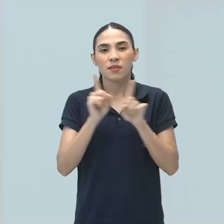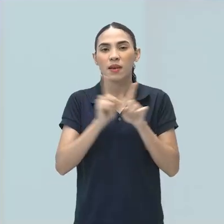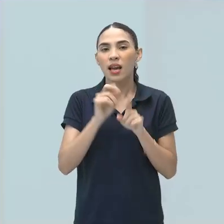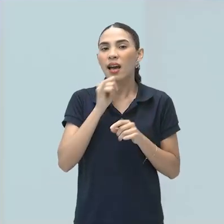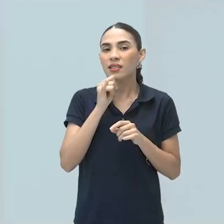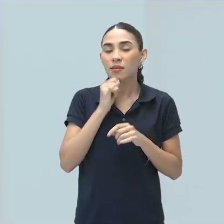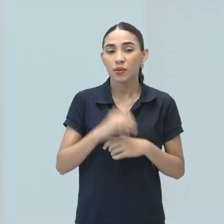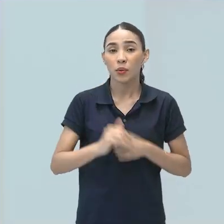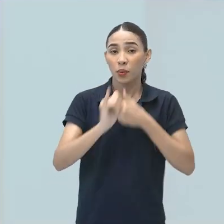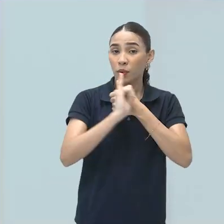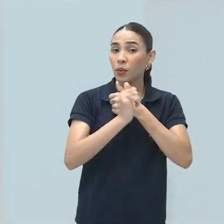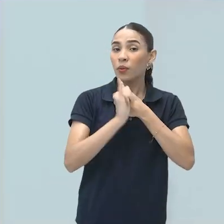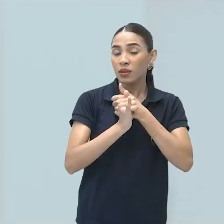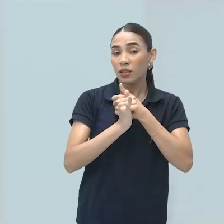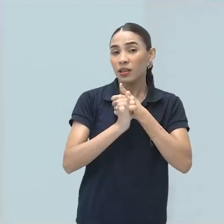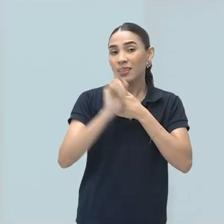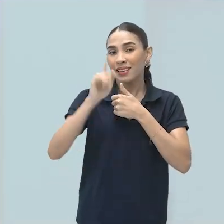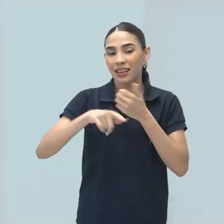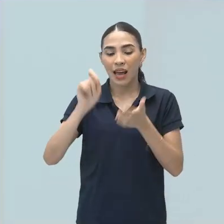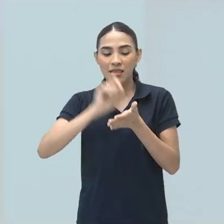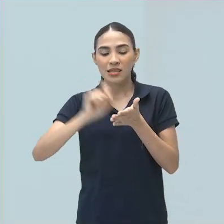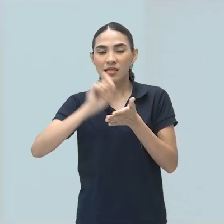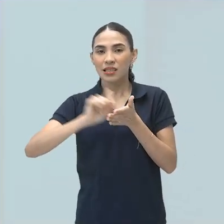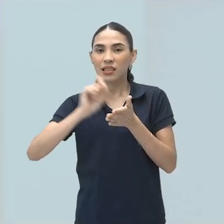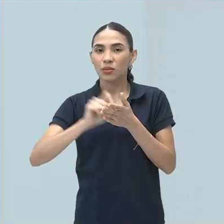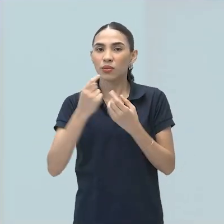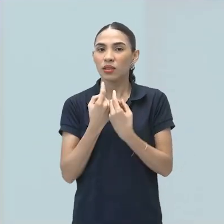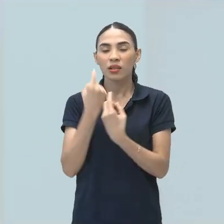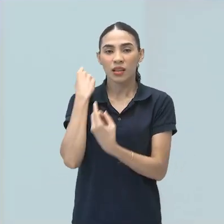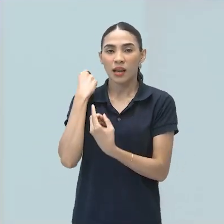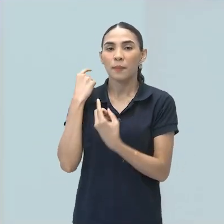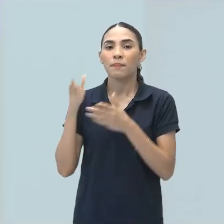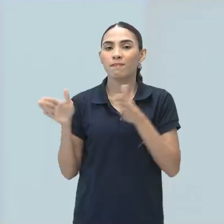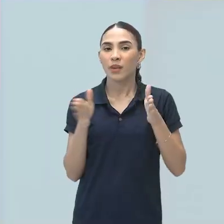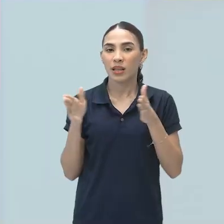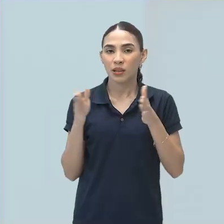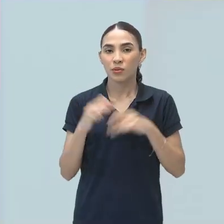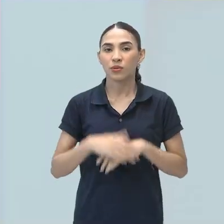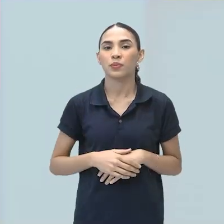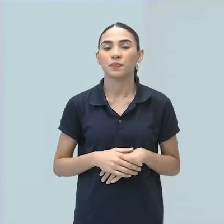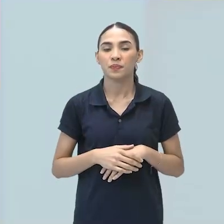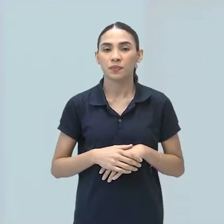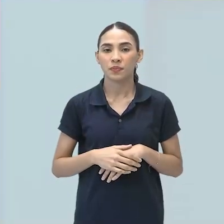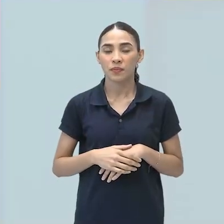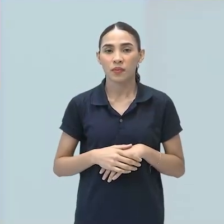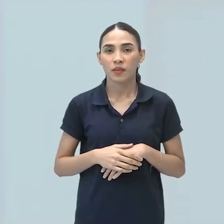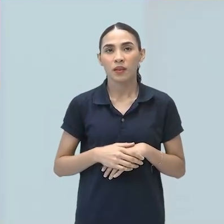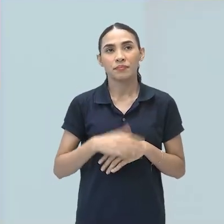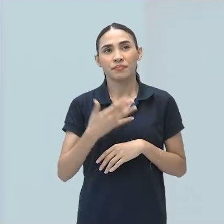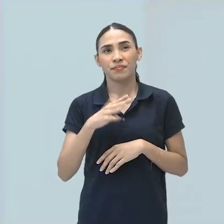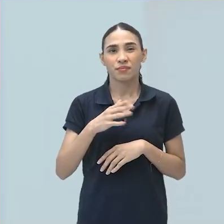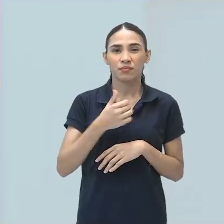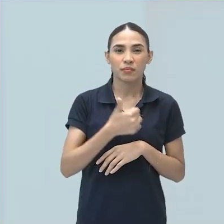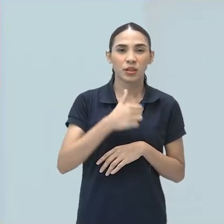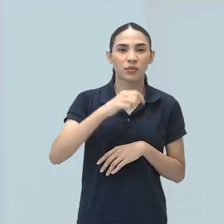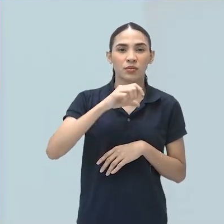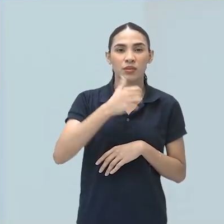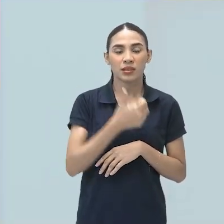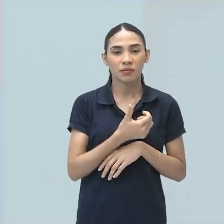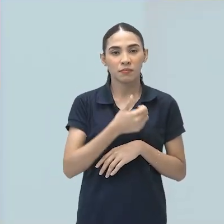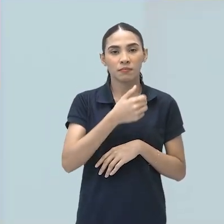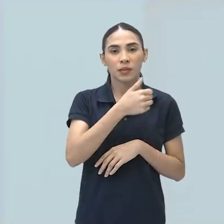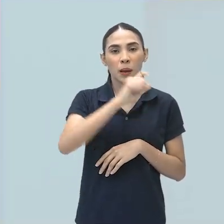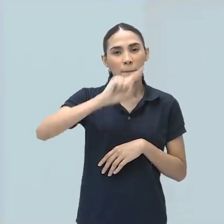com crônicas que eram escritas lá em há tempos ali de